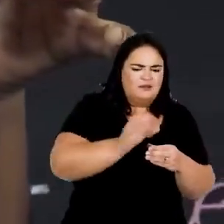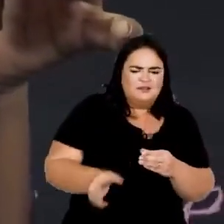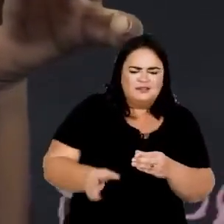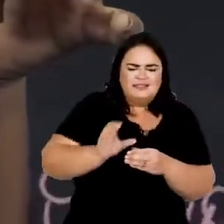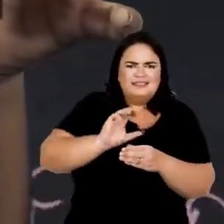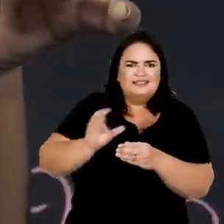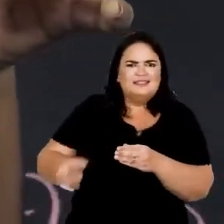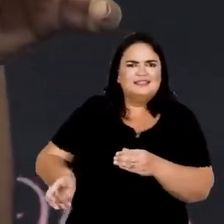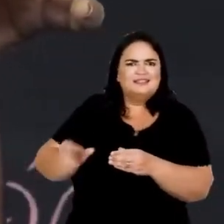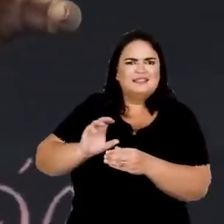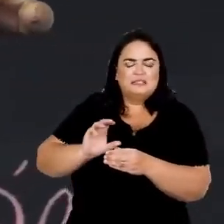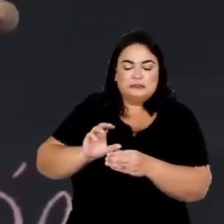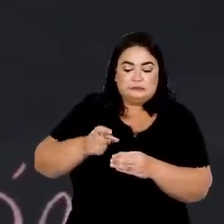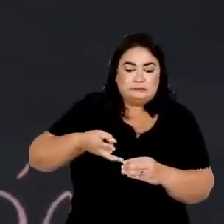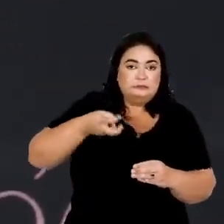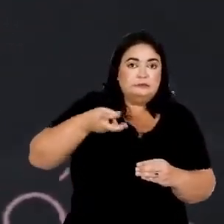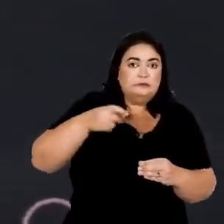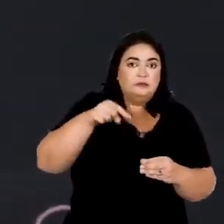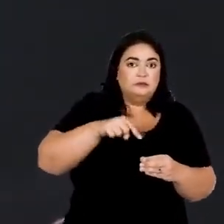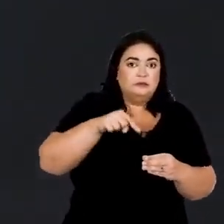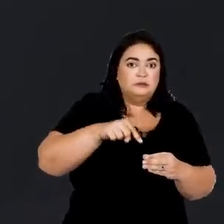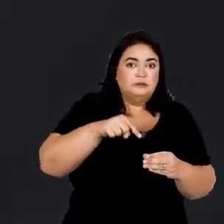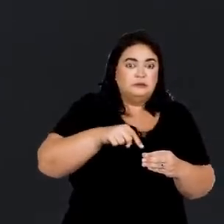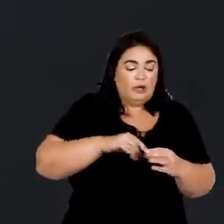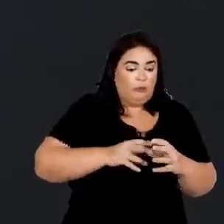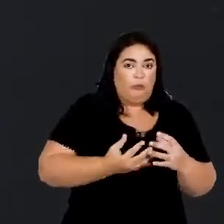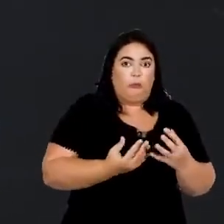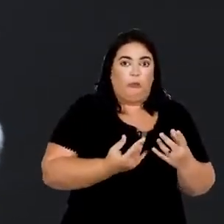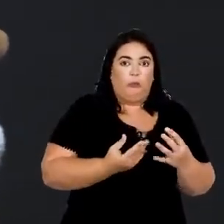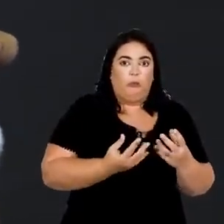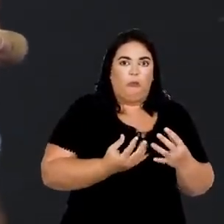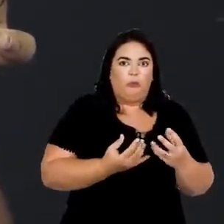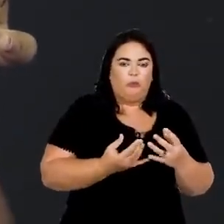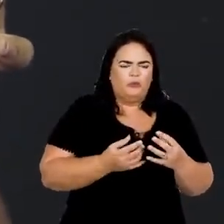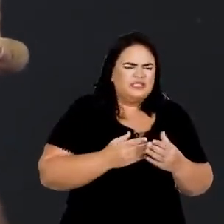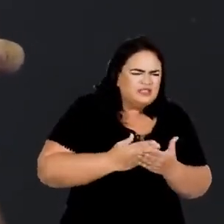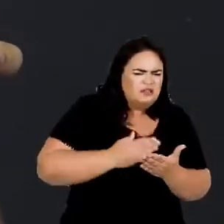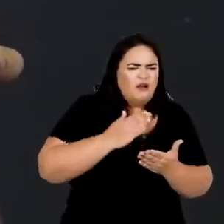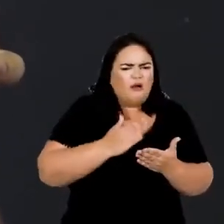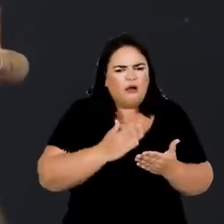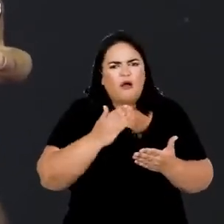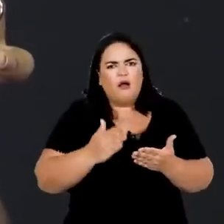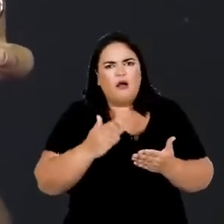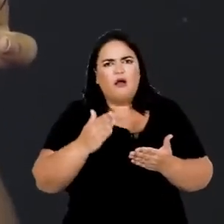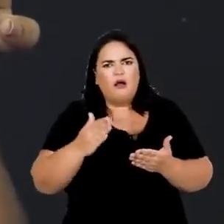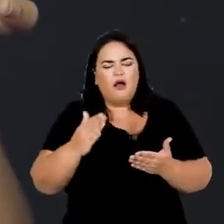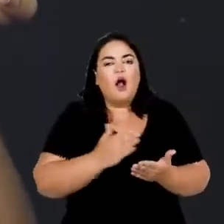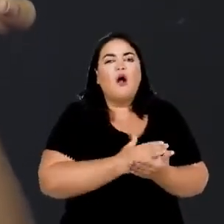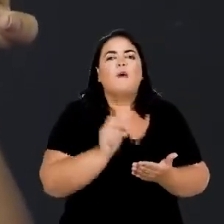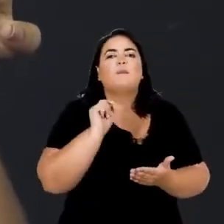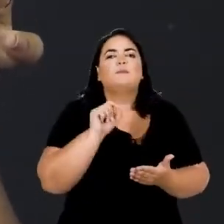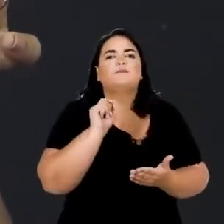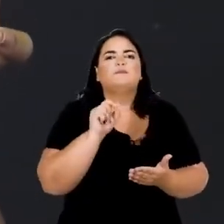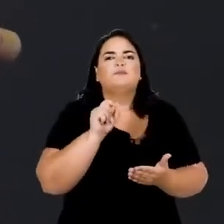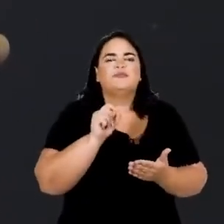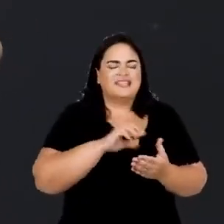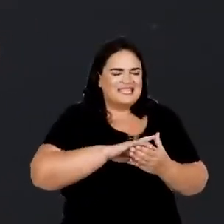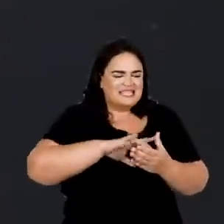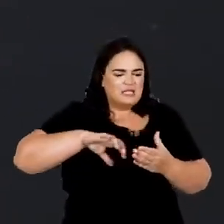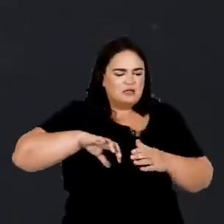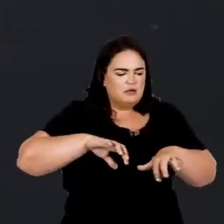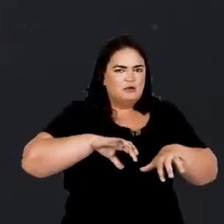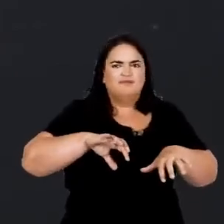enchendo. Repare que está aqui borbulhante, e pouco a pouco eles começam a se